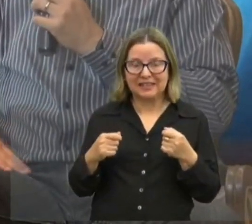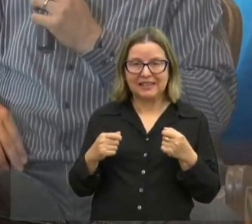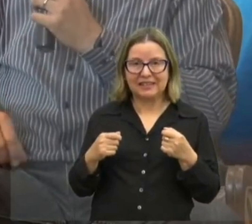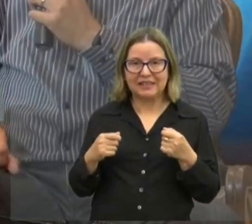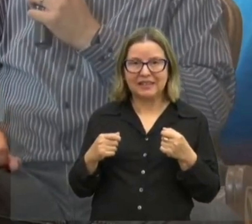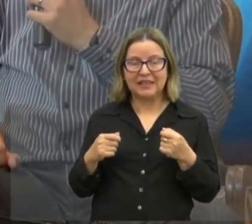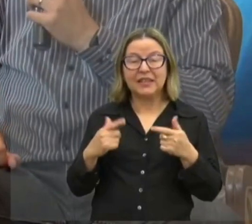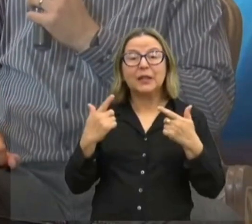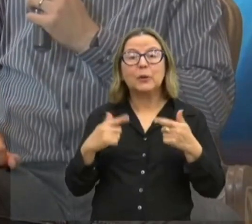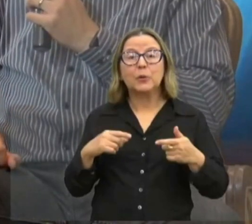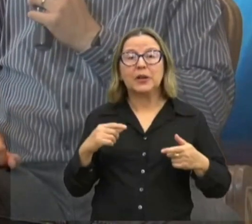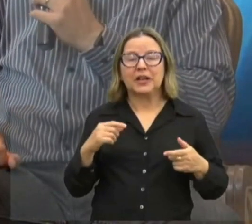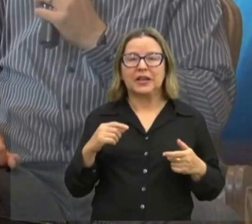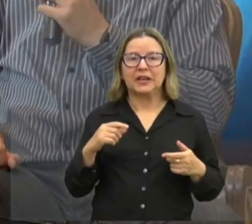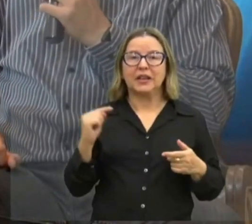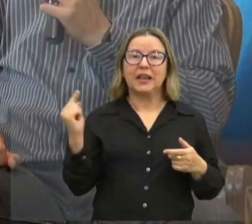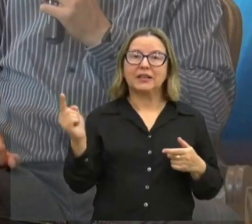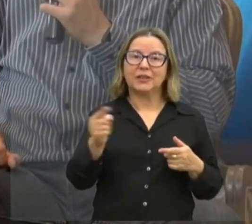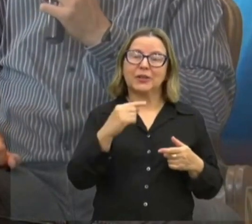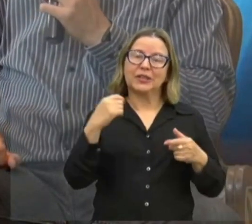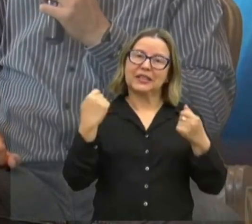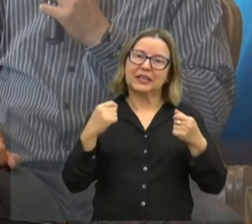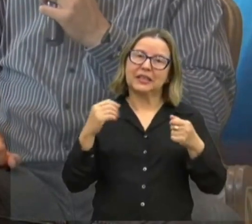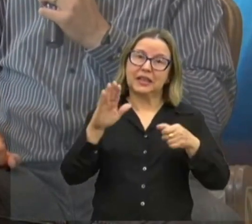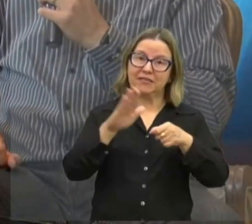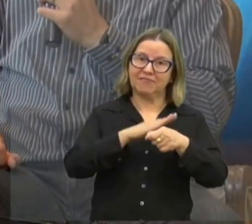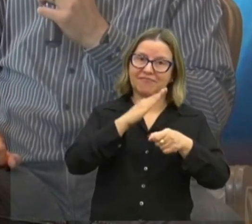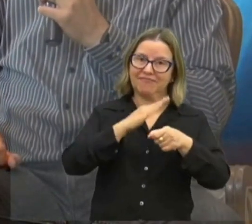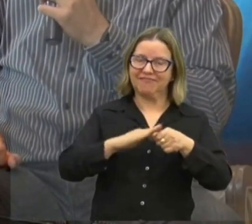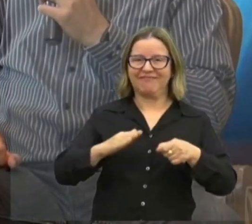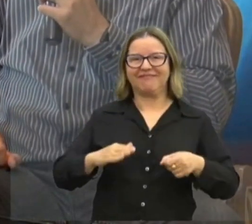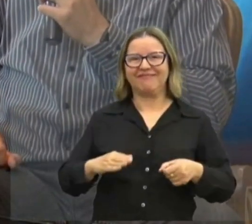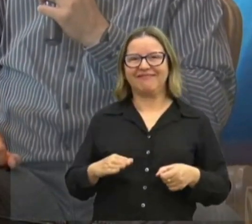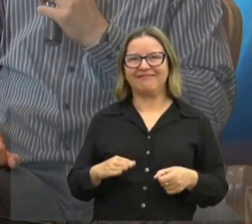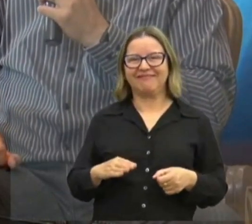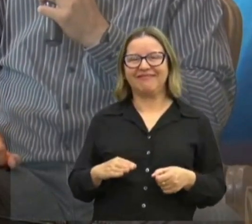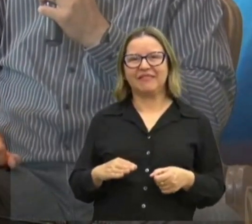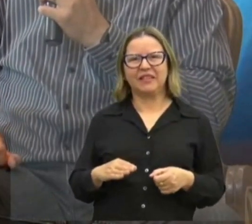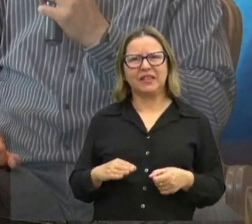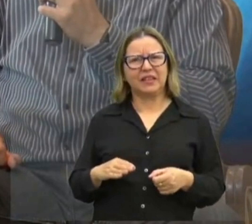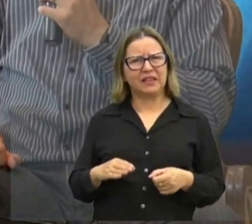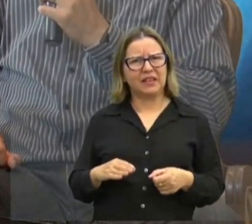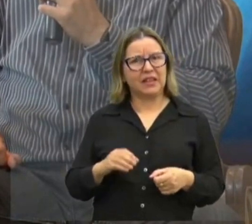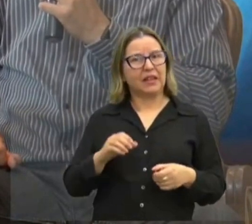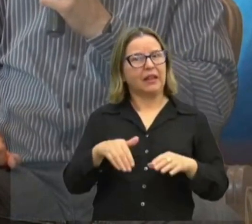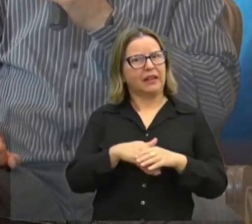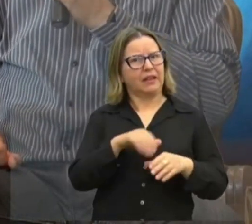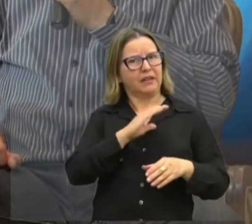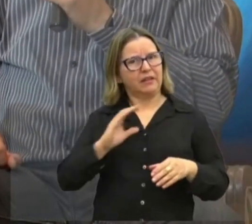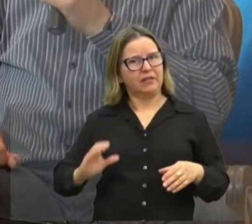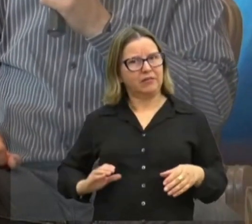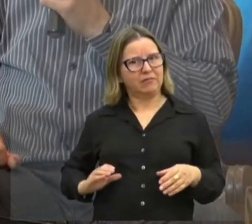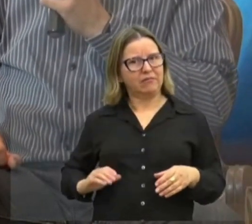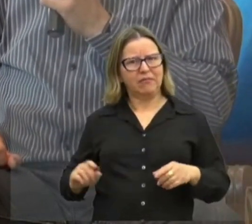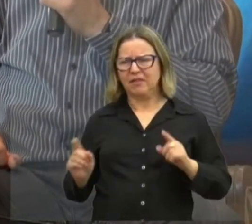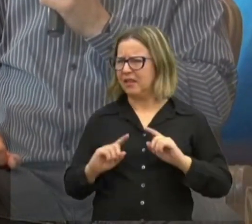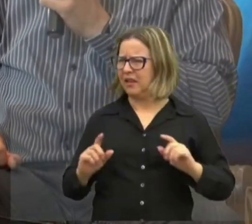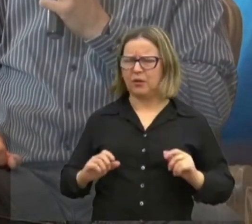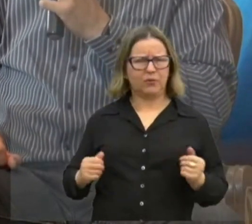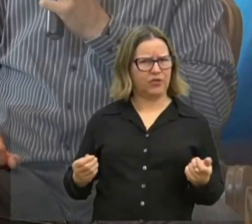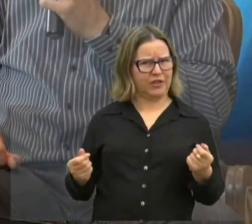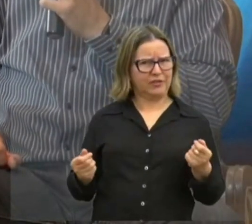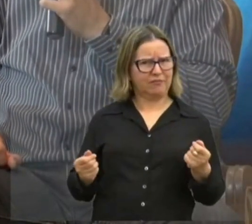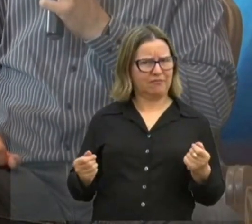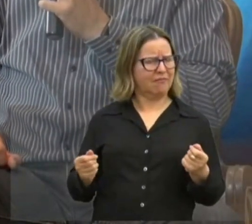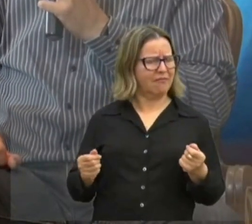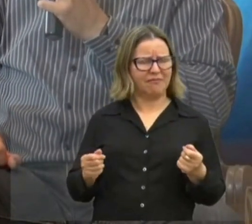Em Cristo. Não é no dinheiro? Não é no meu emprego? Não